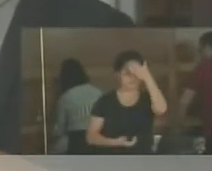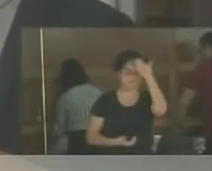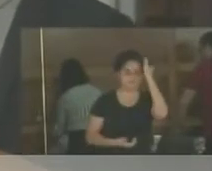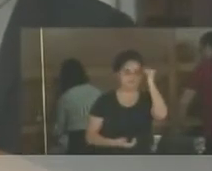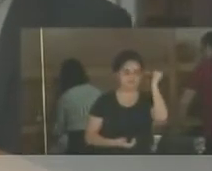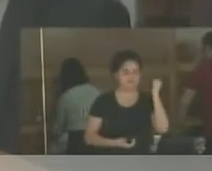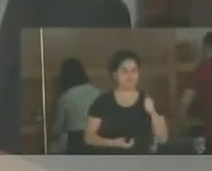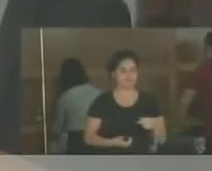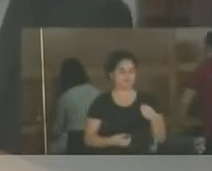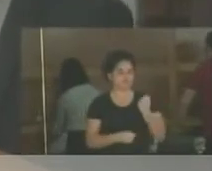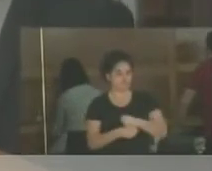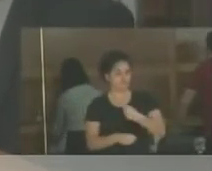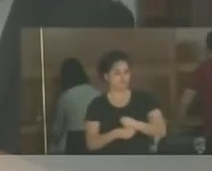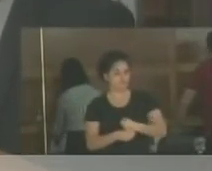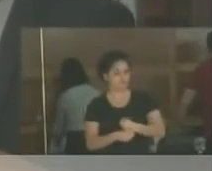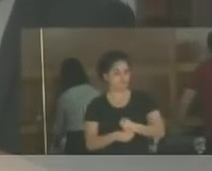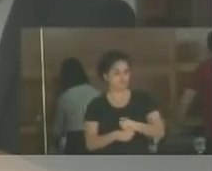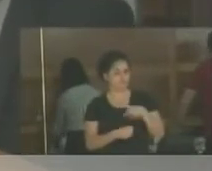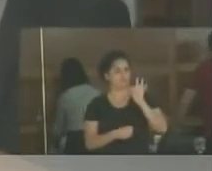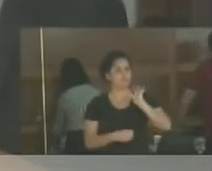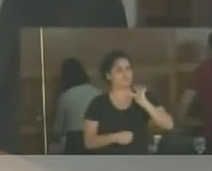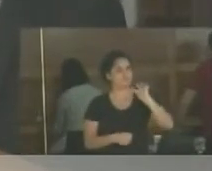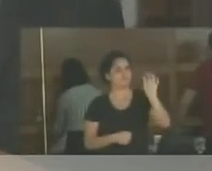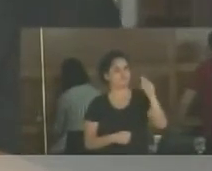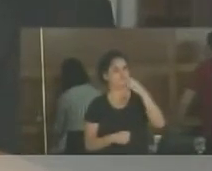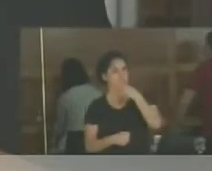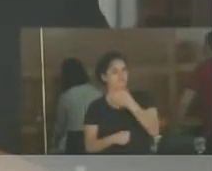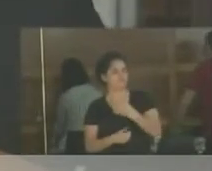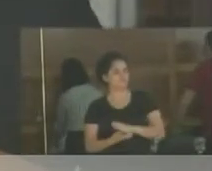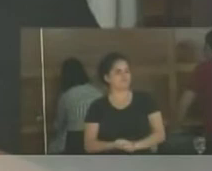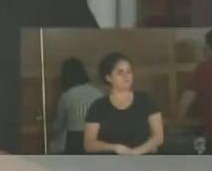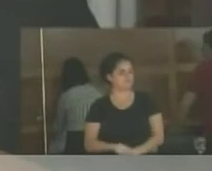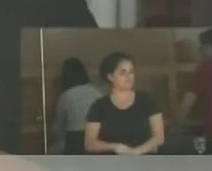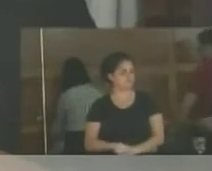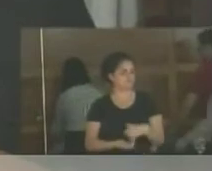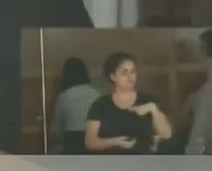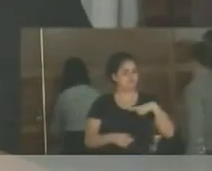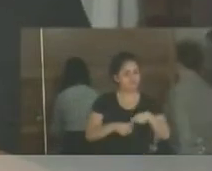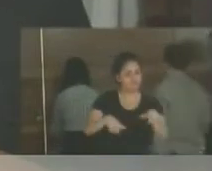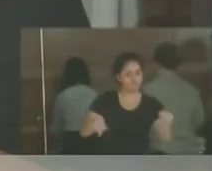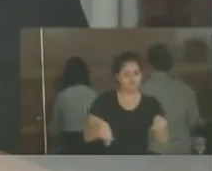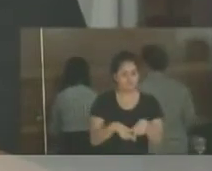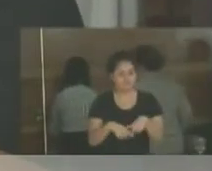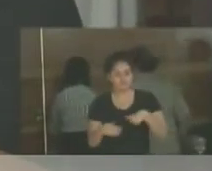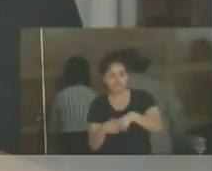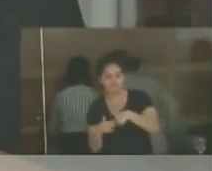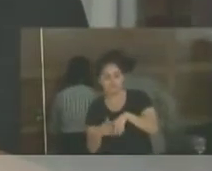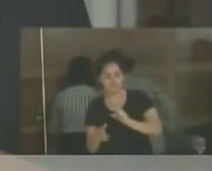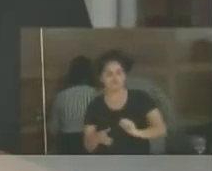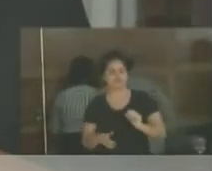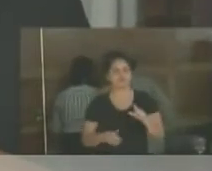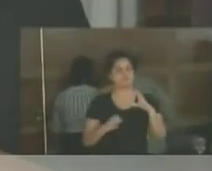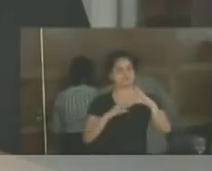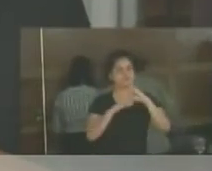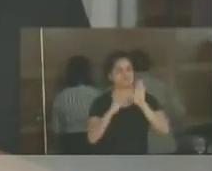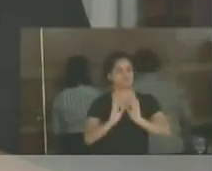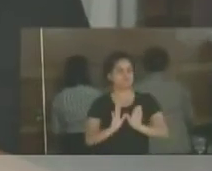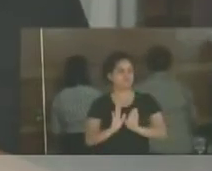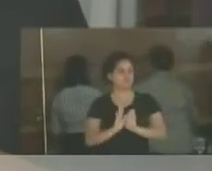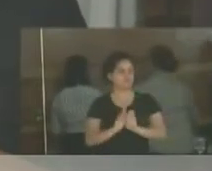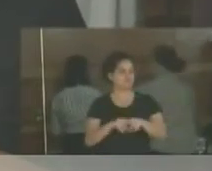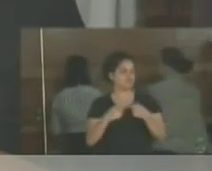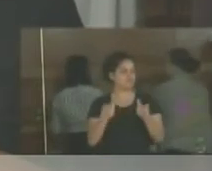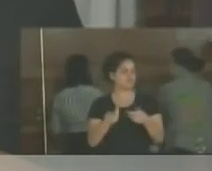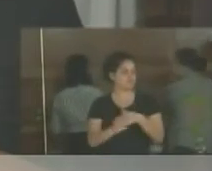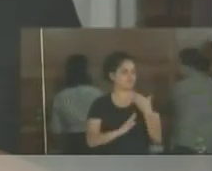cria transtorno, mas que a gente vai poder colher fruto, vai ter ali um campo que vai beneficiar não só o Camurim, toda a região ali, o município